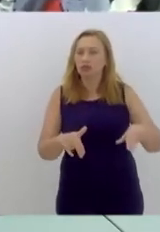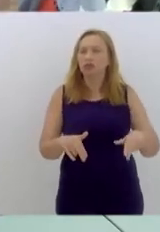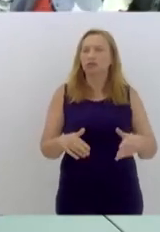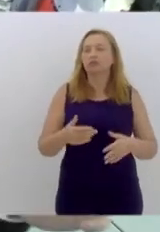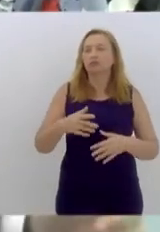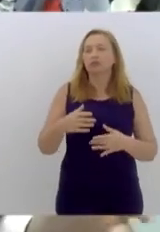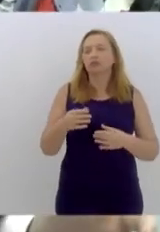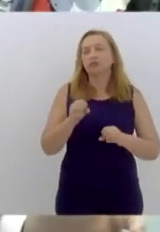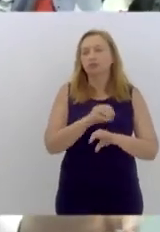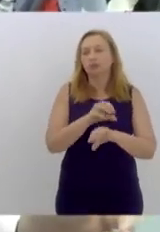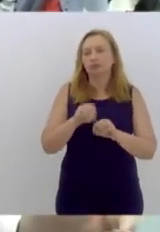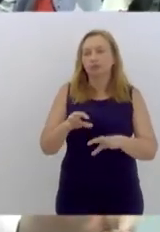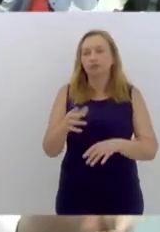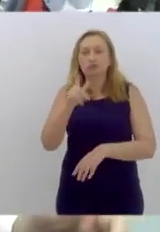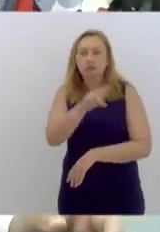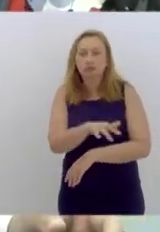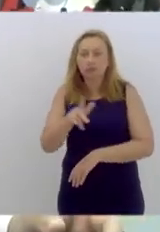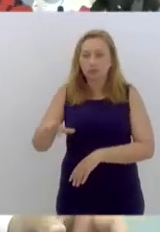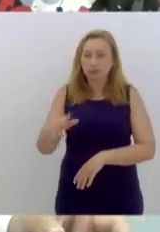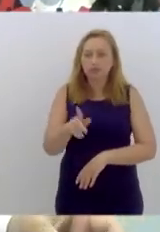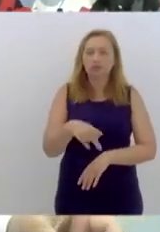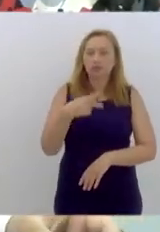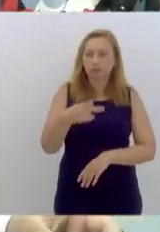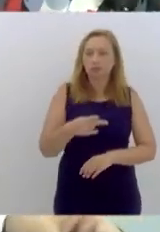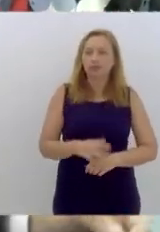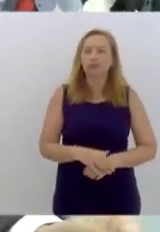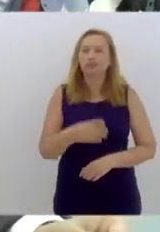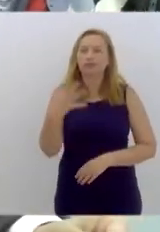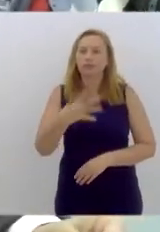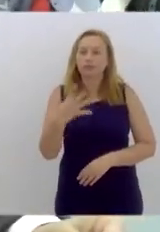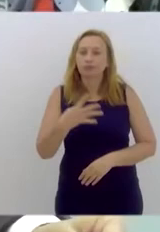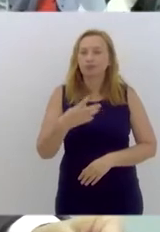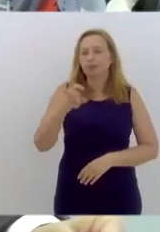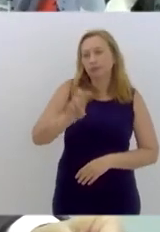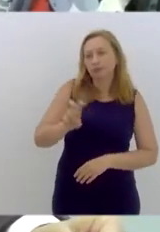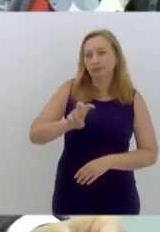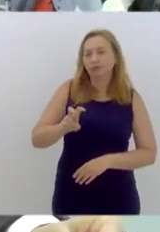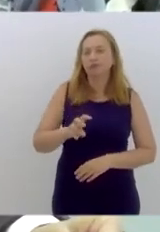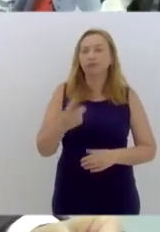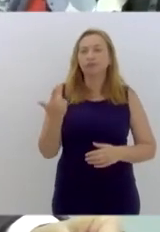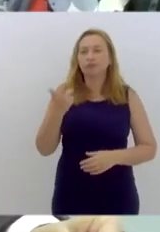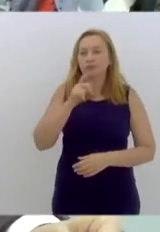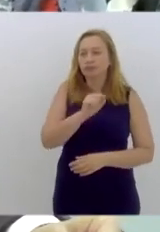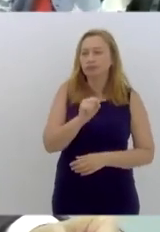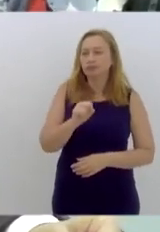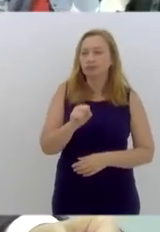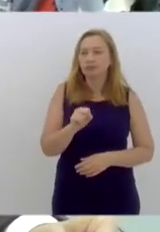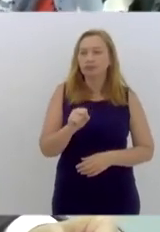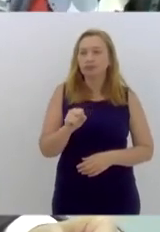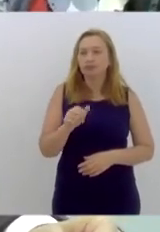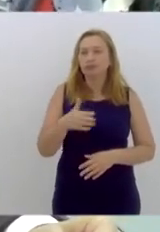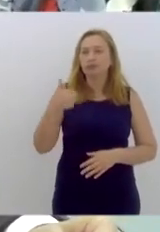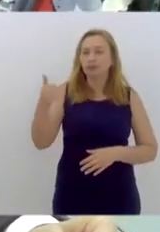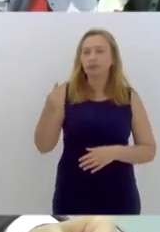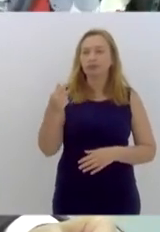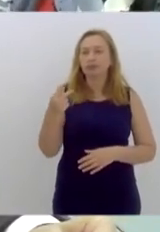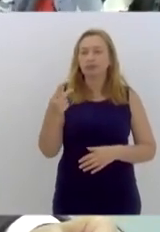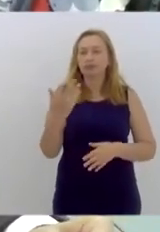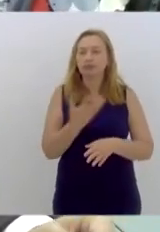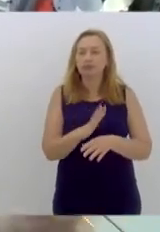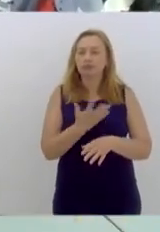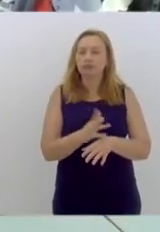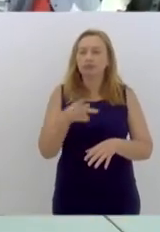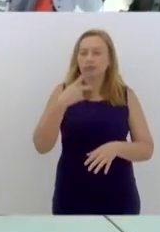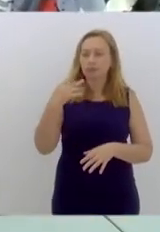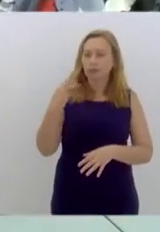os seus diferentes perspectivas sendo abordadas. E o quarto e quinto ponto, que a gente consiga se inspirar das melhores práticas, eu vou falar brevemente sobre isso,